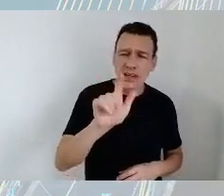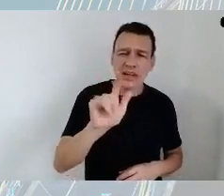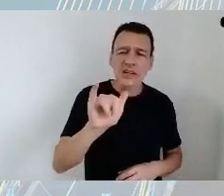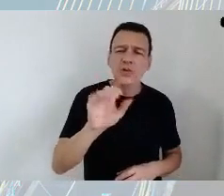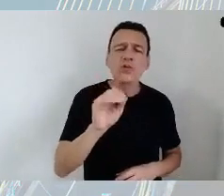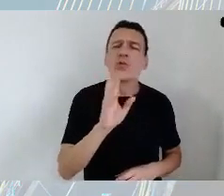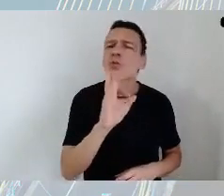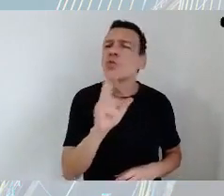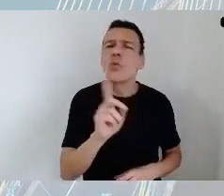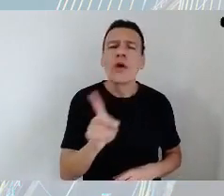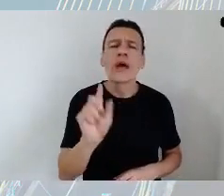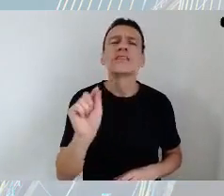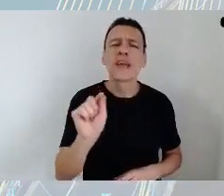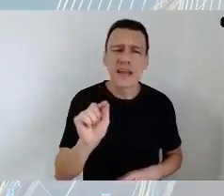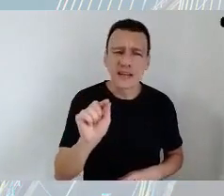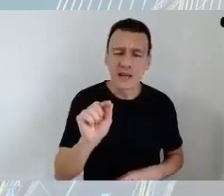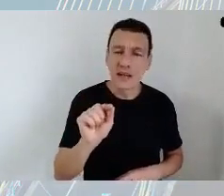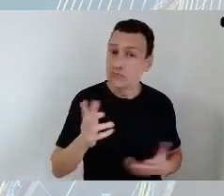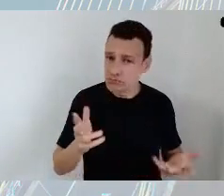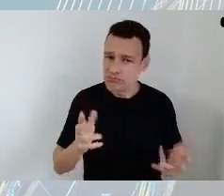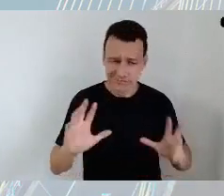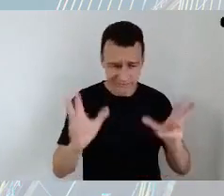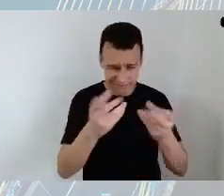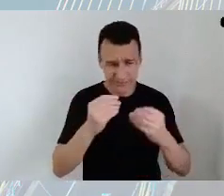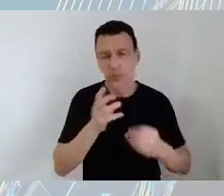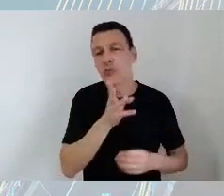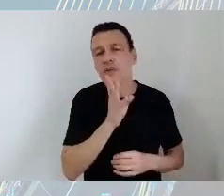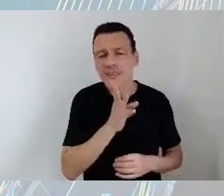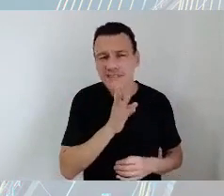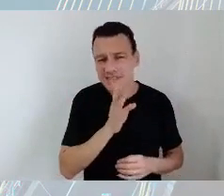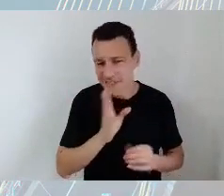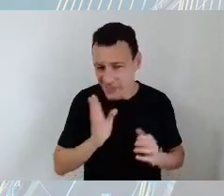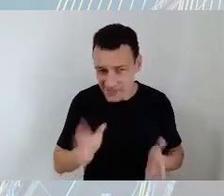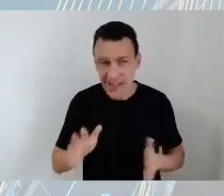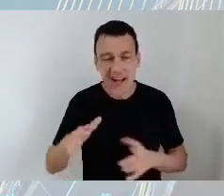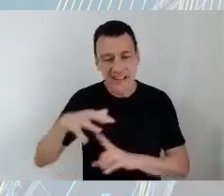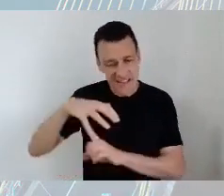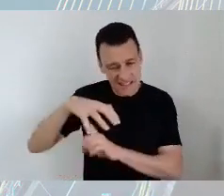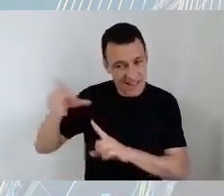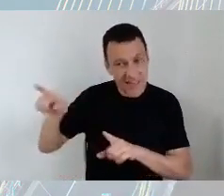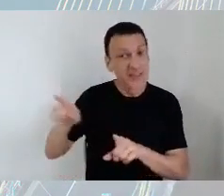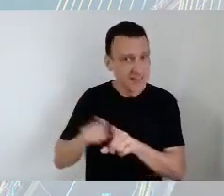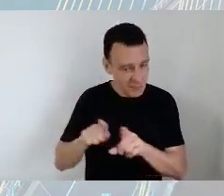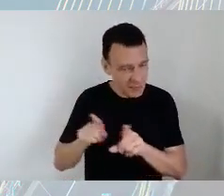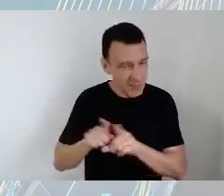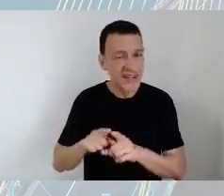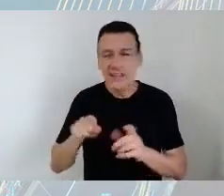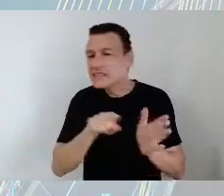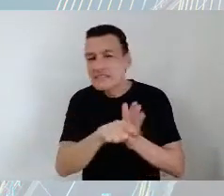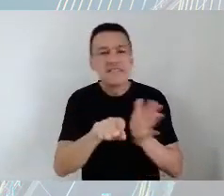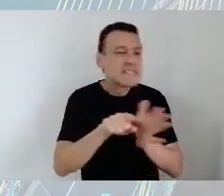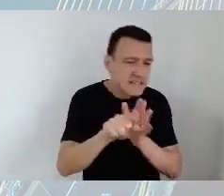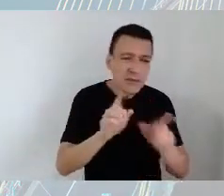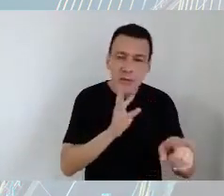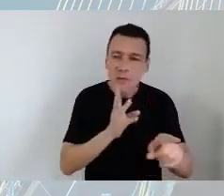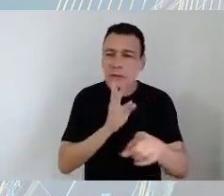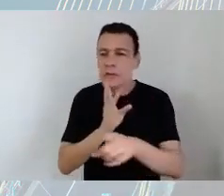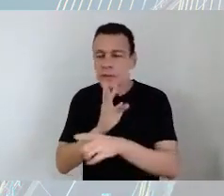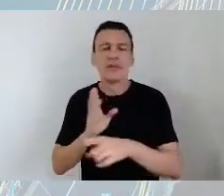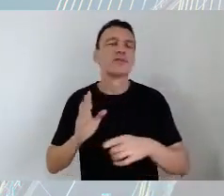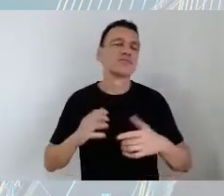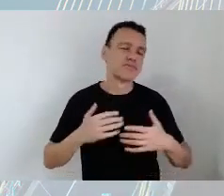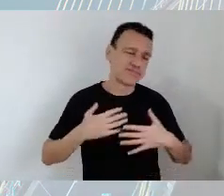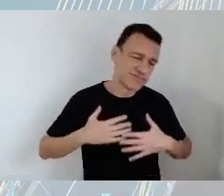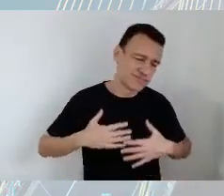Também todo mundo estava no stand, viu as coisas que a gente fez, beleza. Que bom, sinto feliz por vocês conhecer a gente. Para quem está assistindo online